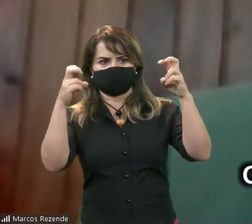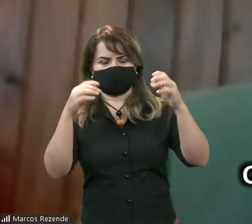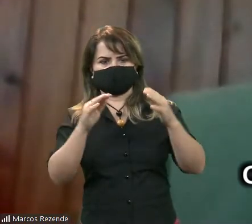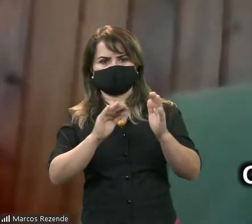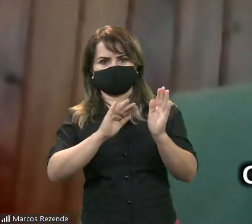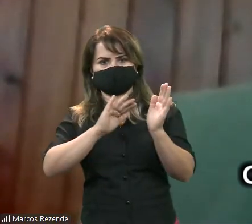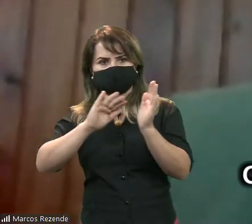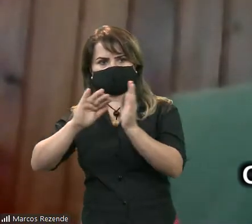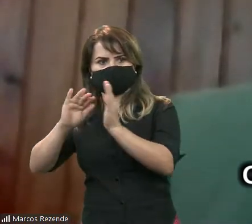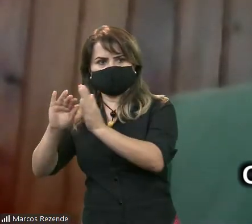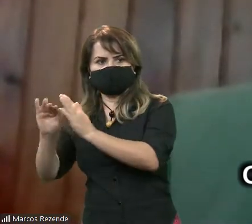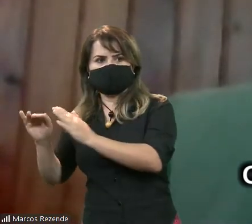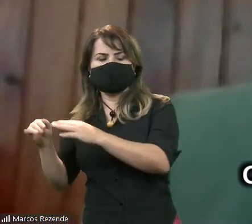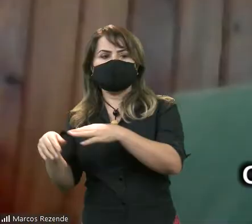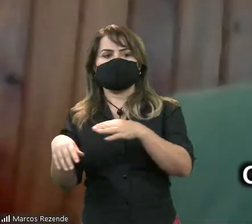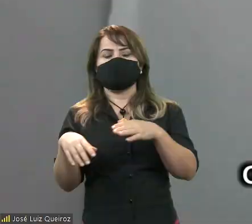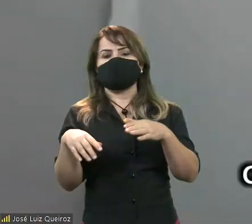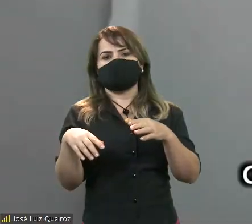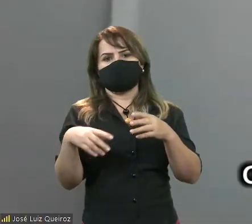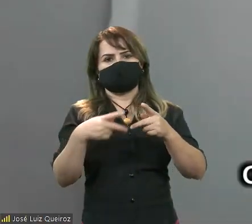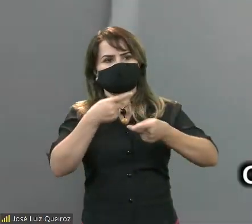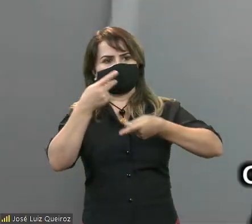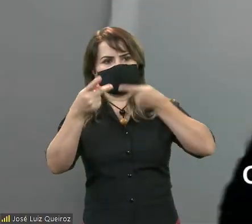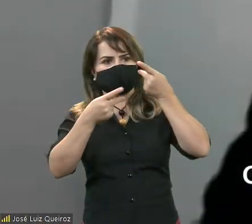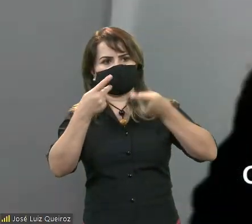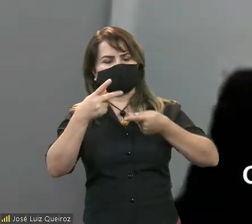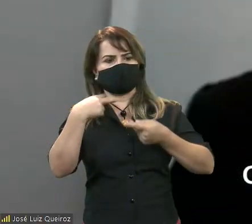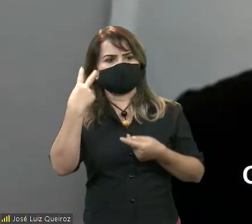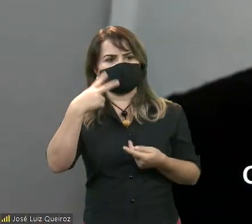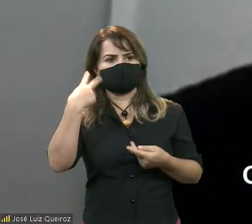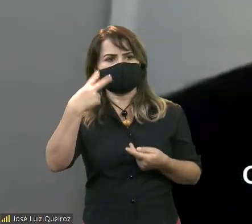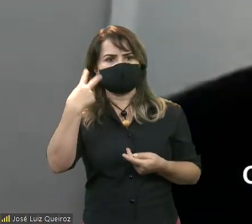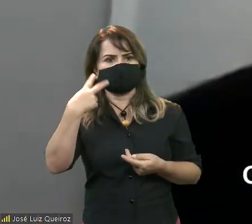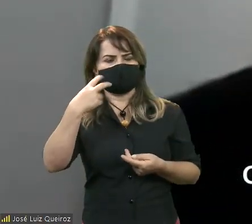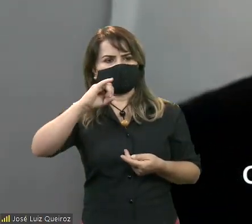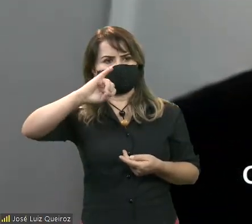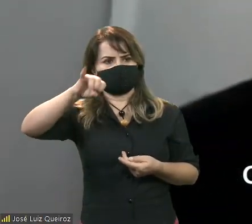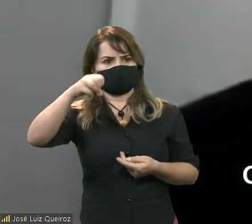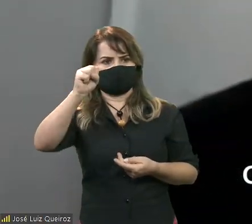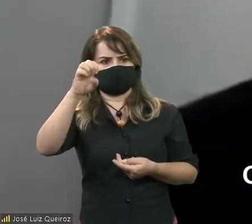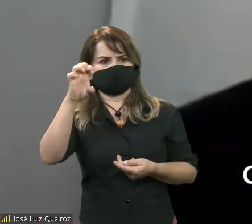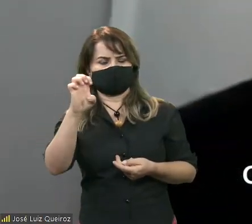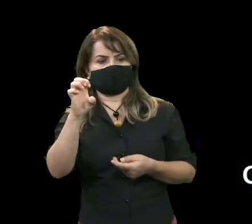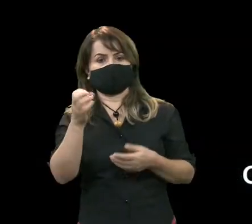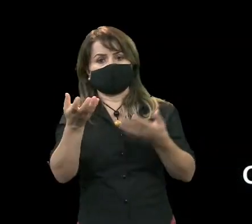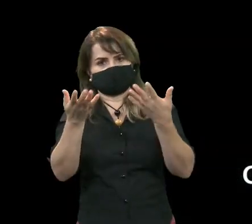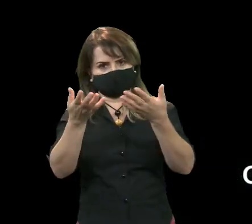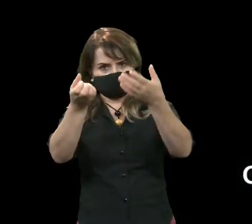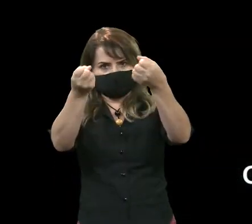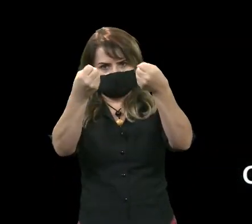questão de ordem, vereador Zé Luiz Queiroz. Presidente, eu gostaria de justificar o voto.